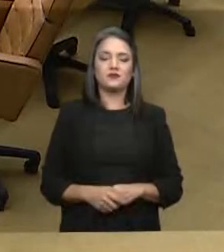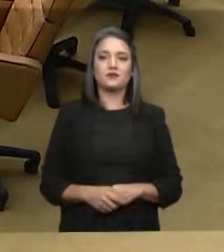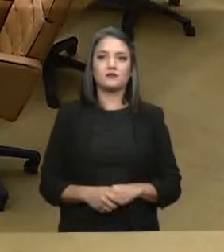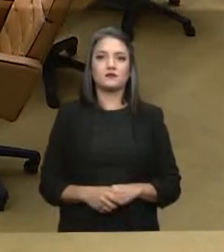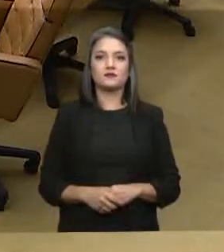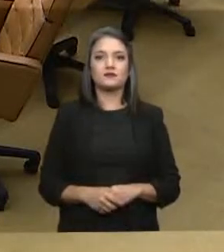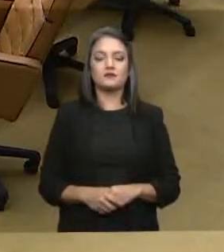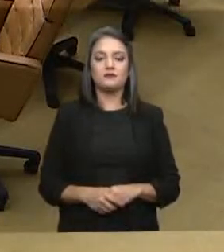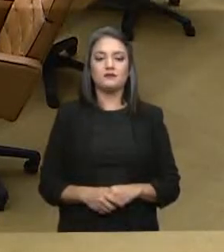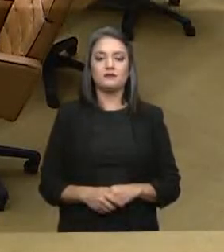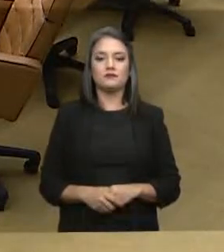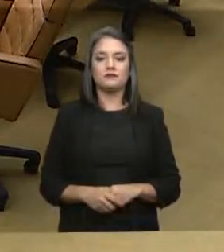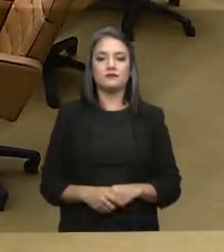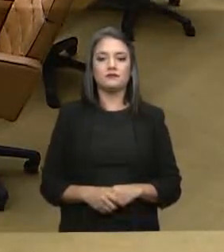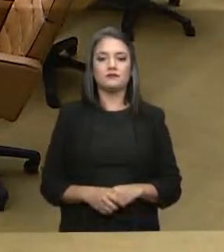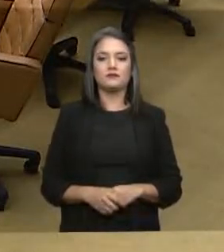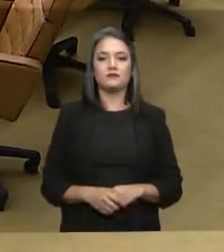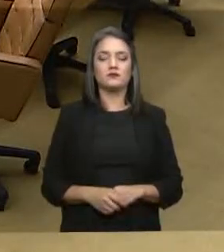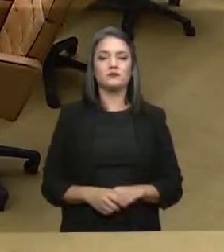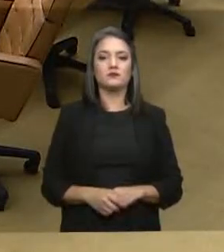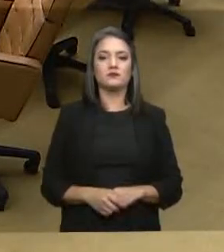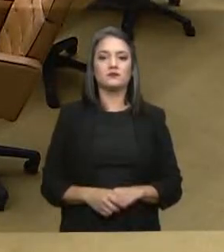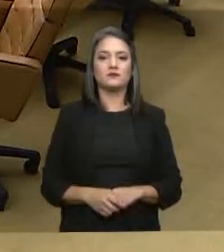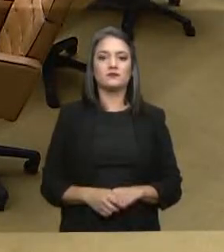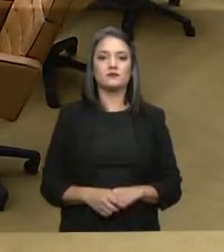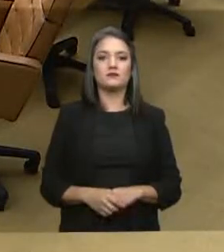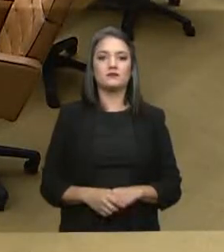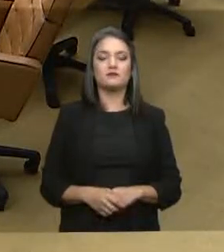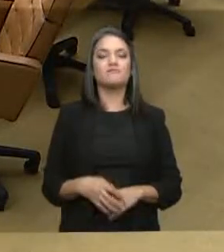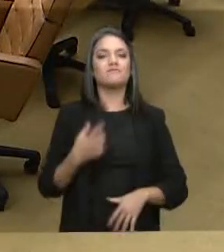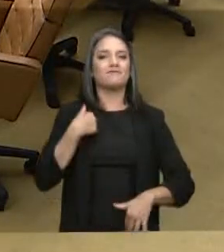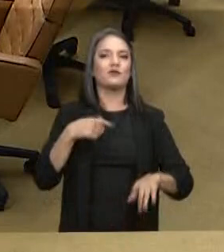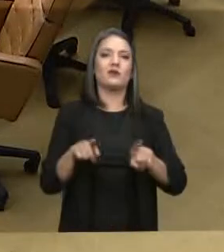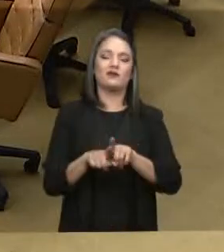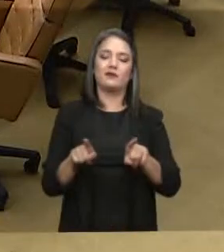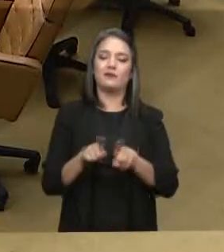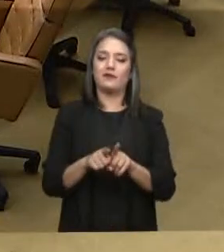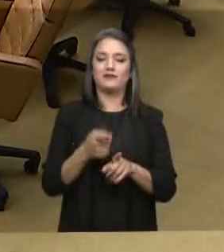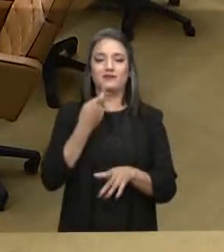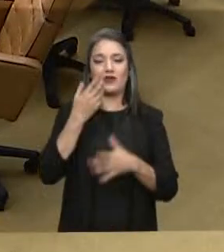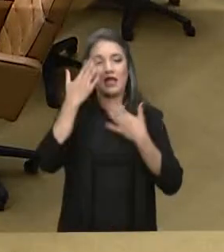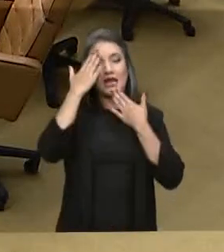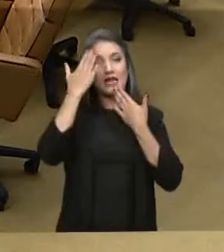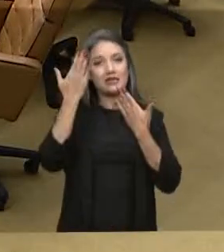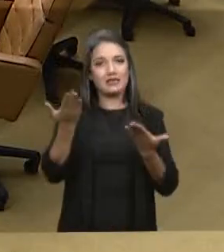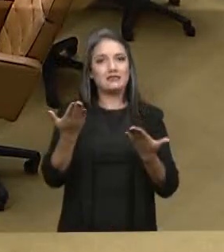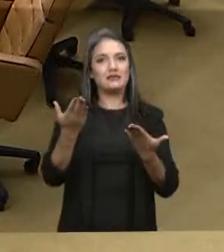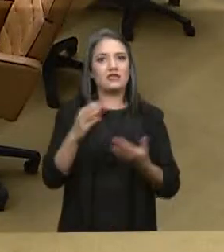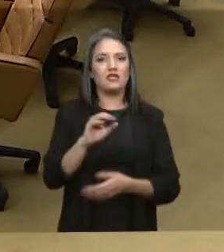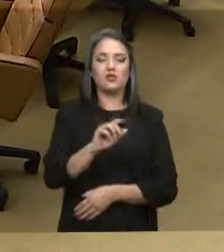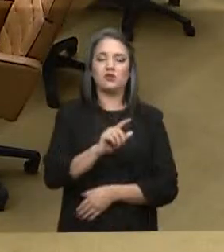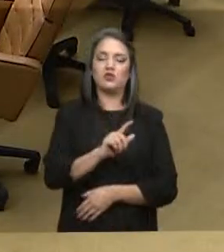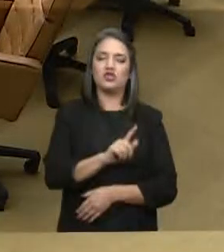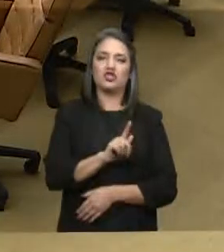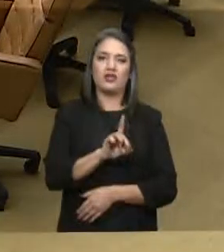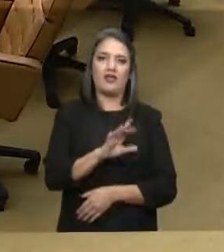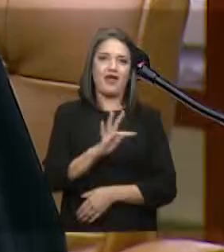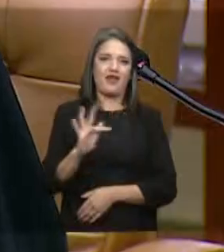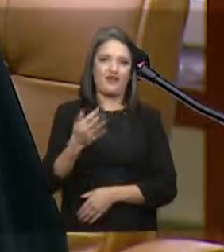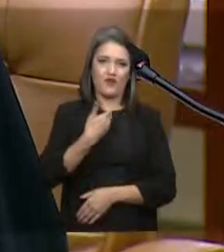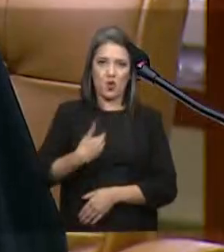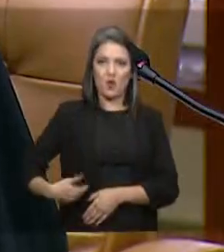também que registro agradecimento a todo governo do Distrito Federal GDF